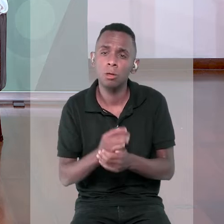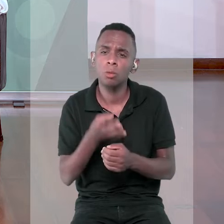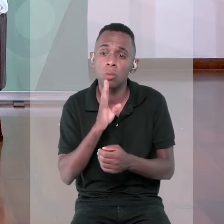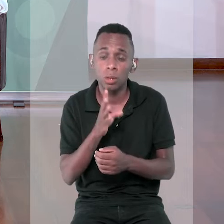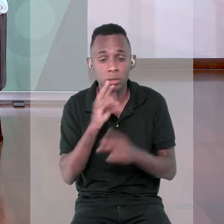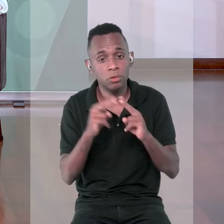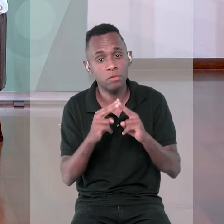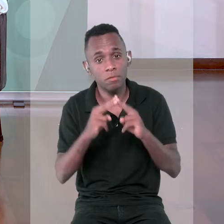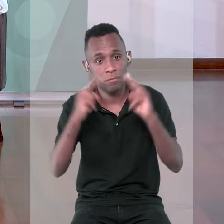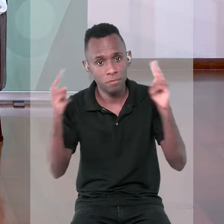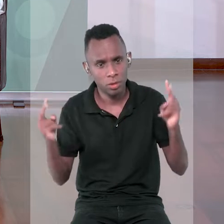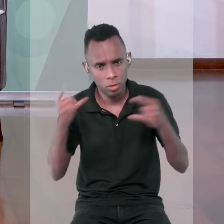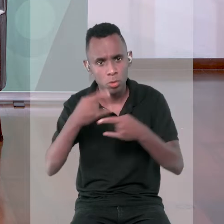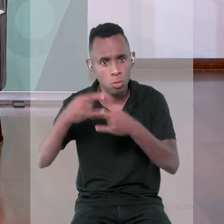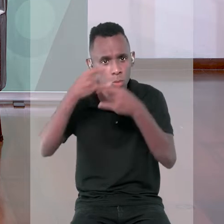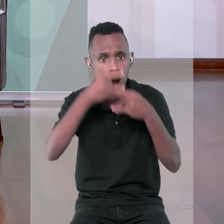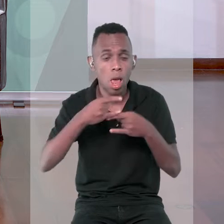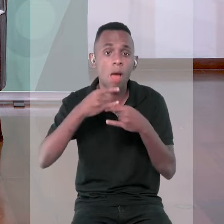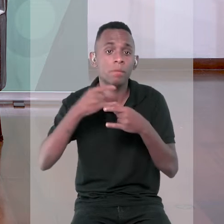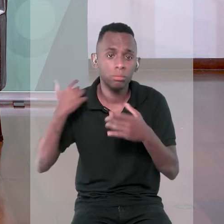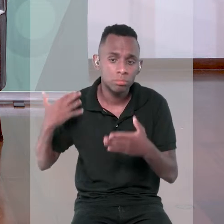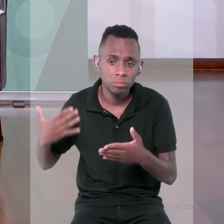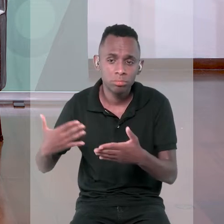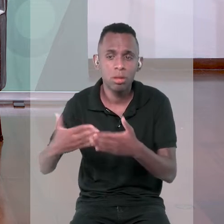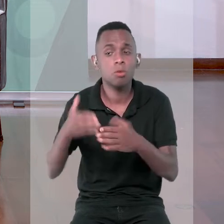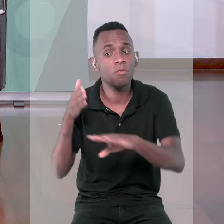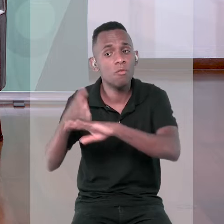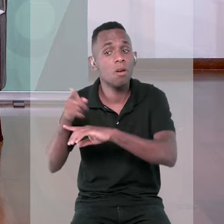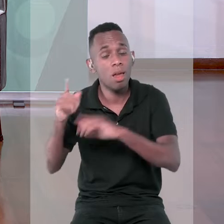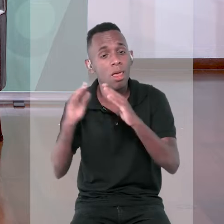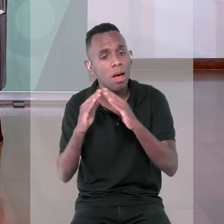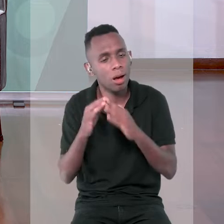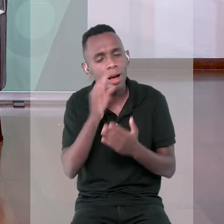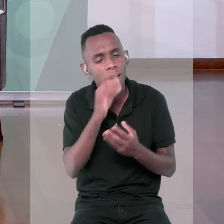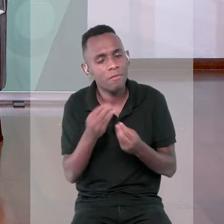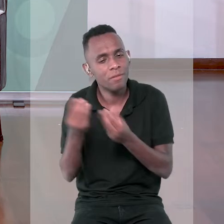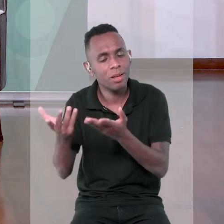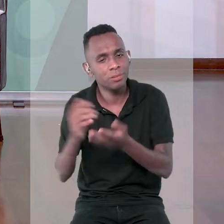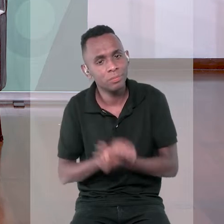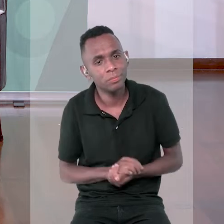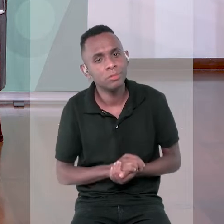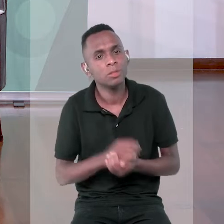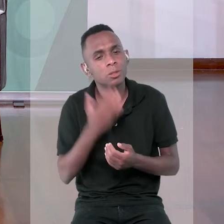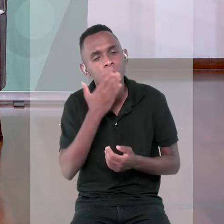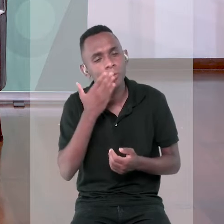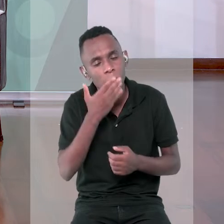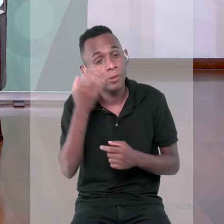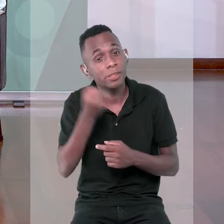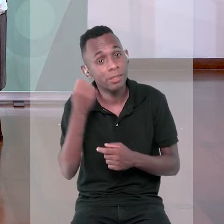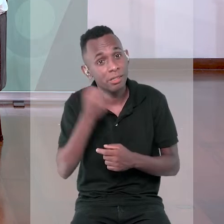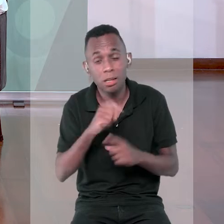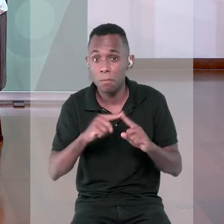conheceu virtualmente numa live, e desde então eu passo na casa da Leila, deixo um cafezinho, um docinho de leite, sem